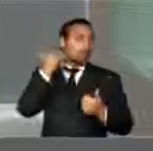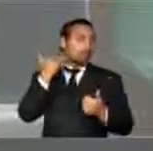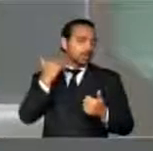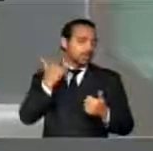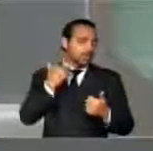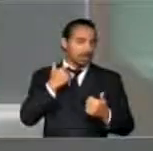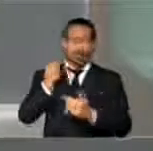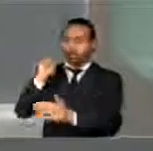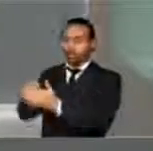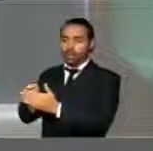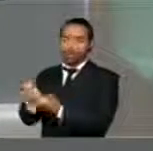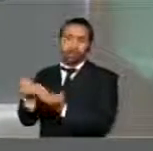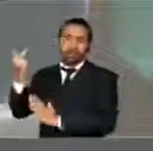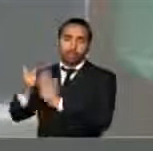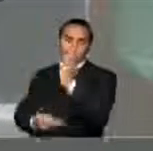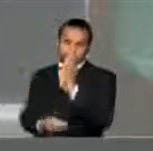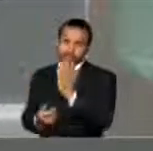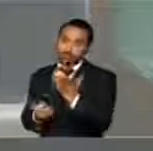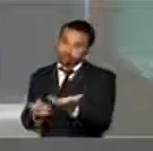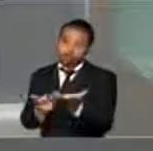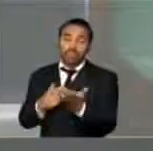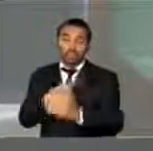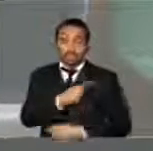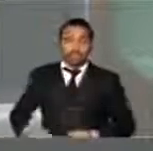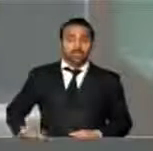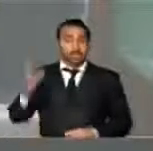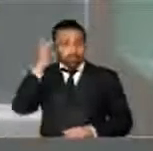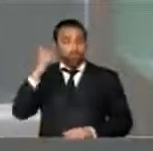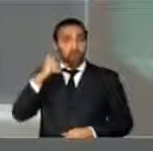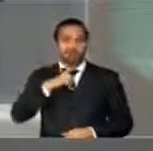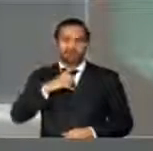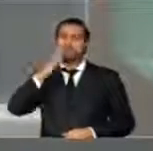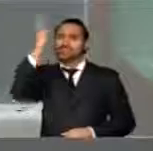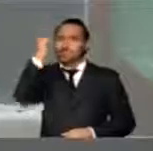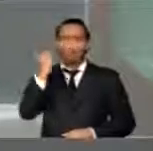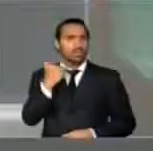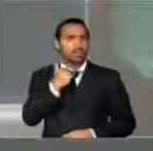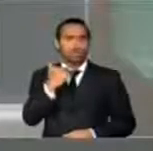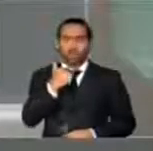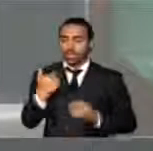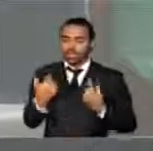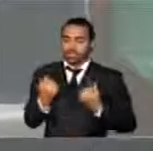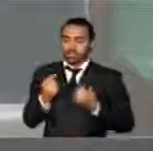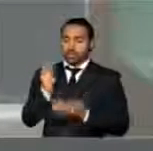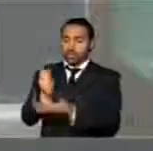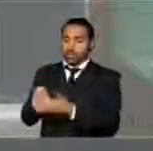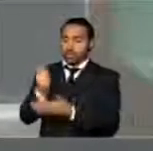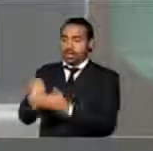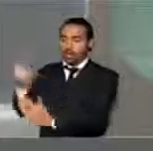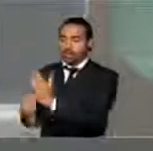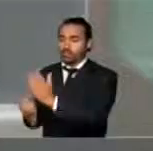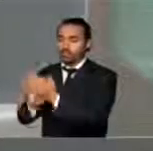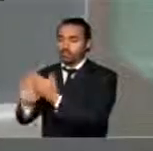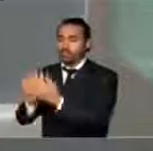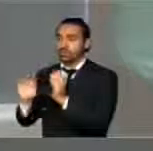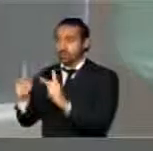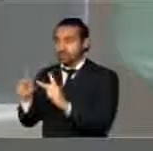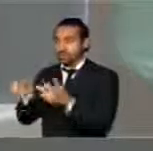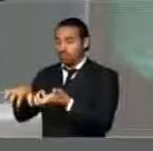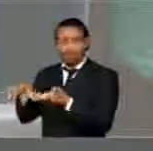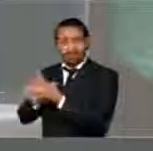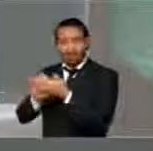responsabilidade orçamentária, em que a presidência dolosamente sabia que não tinha recursos e, mesmo sem autorização do Congresso, como